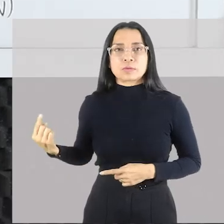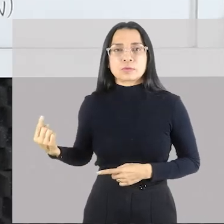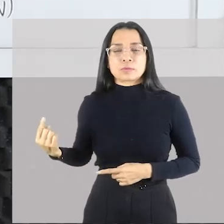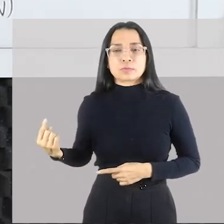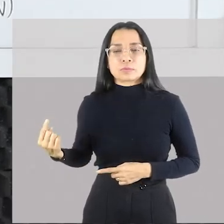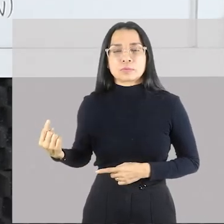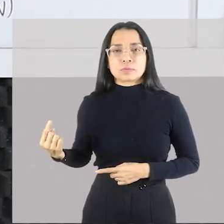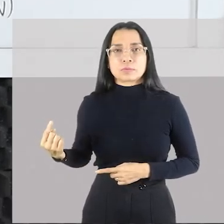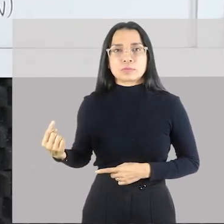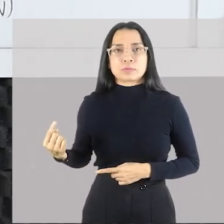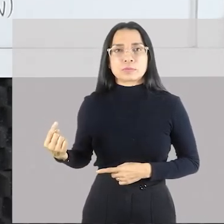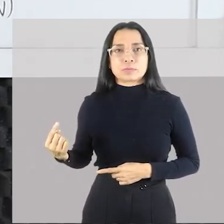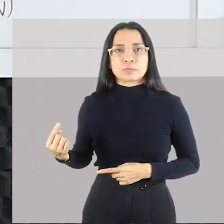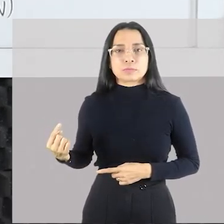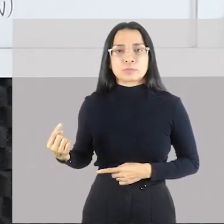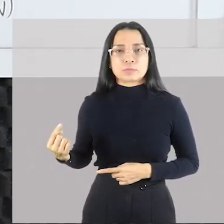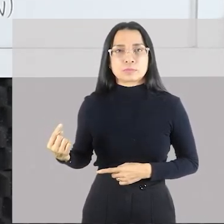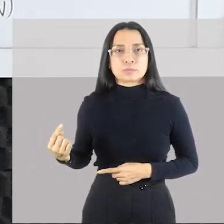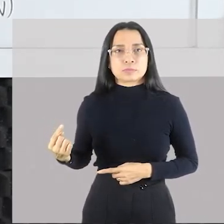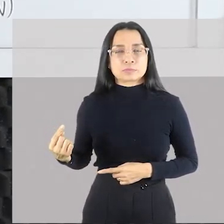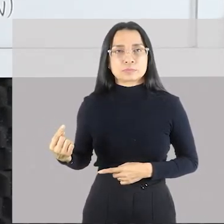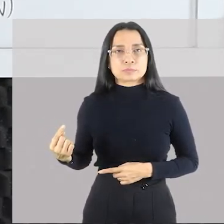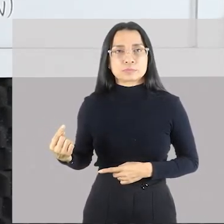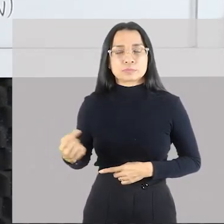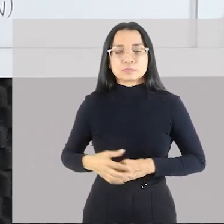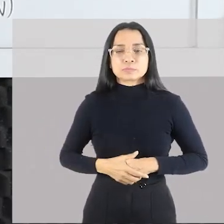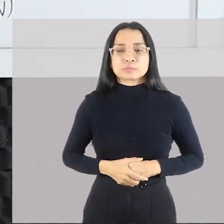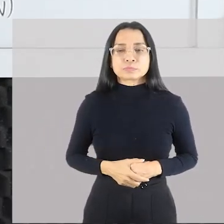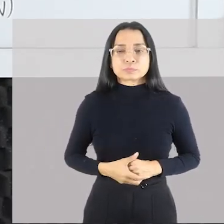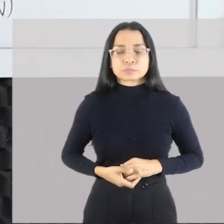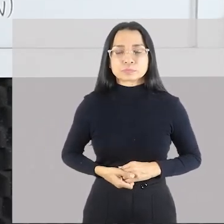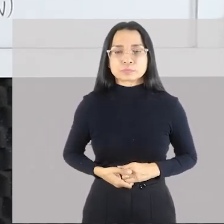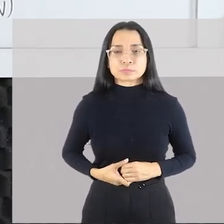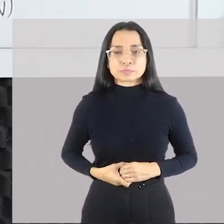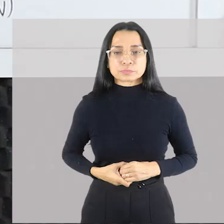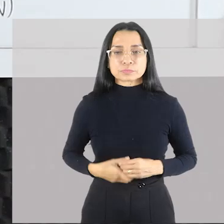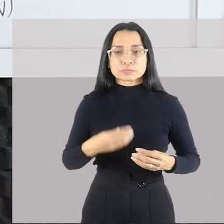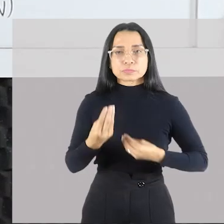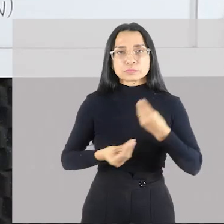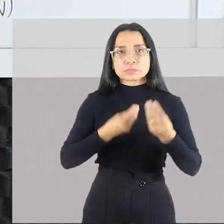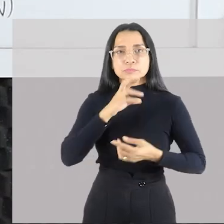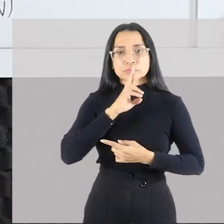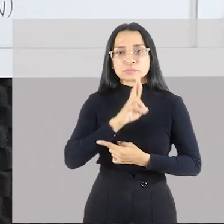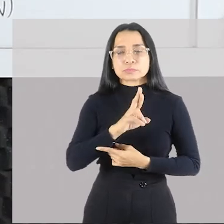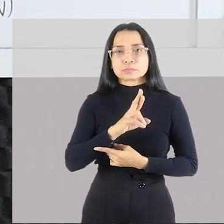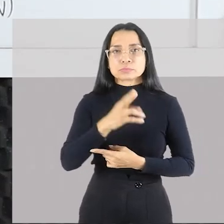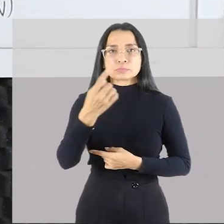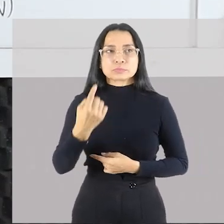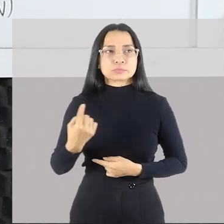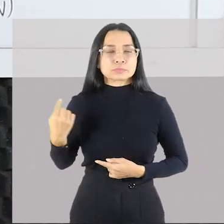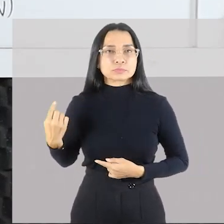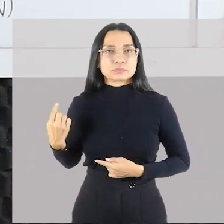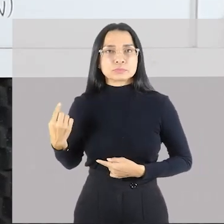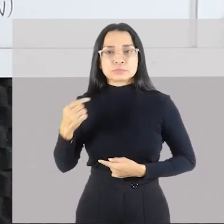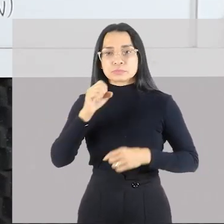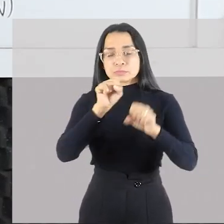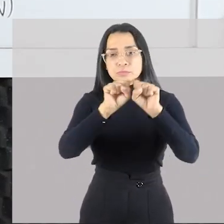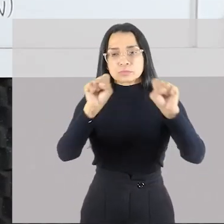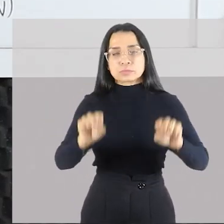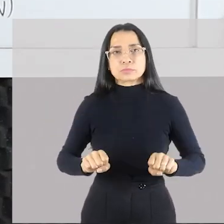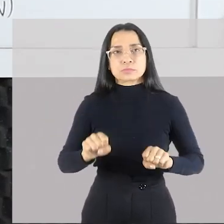o método de Cramer, mas isso é só no próximo vídeo. Então, como é que eu posso resolver esse sistema